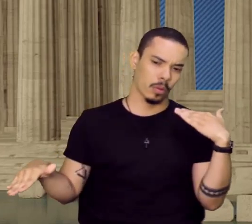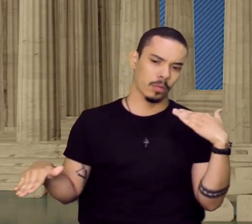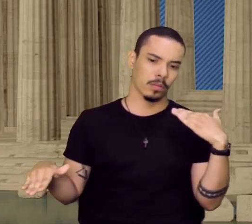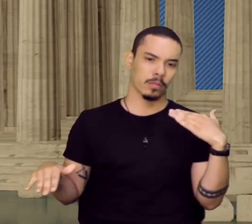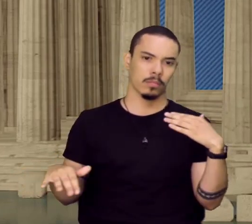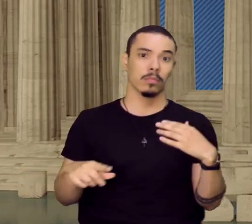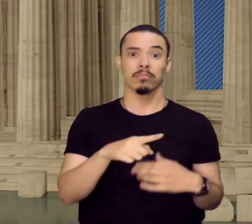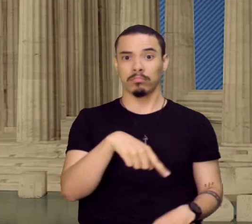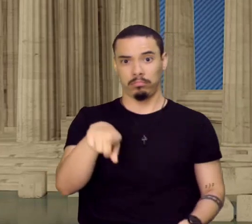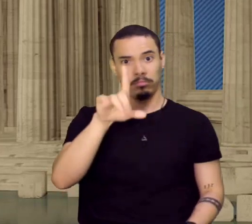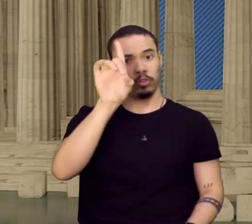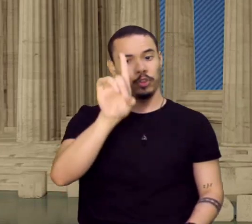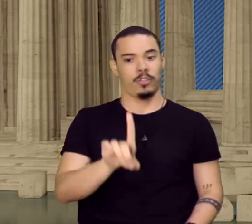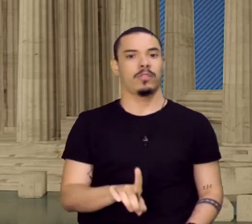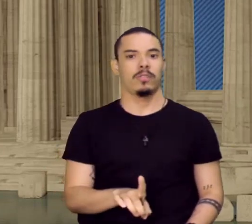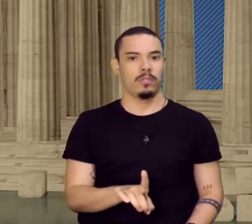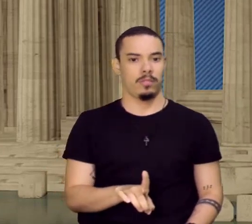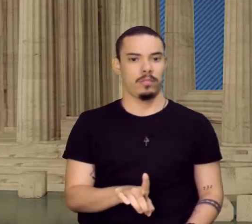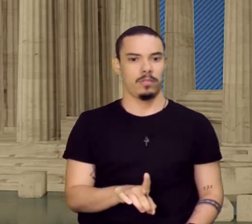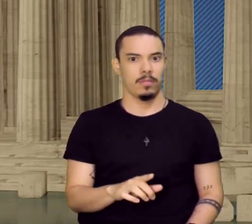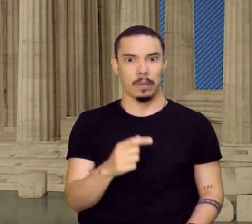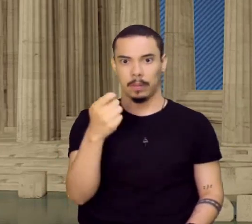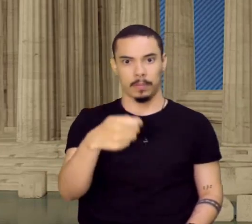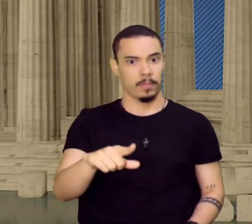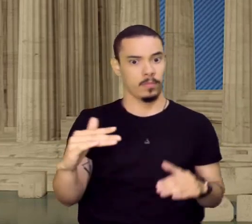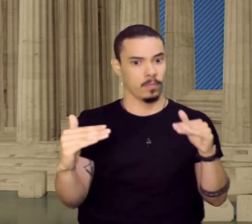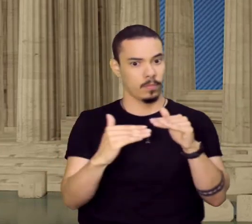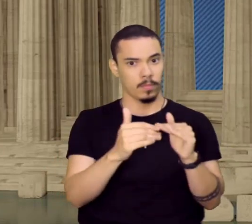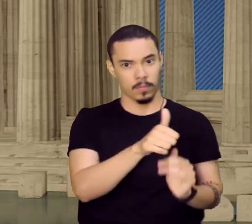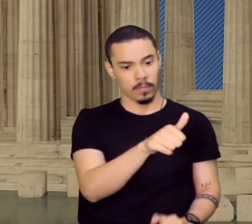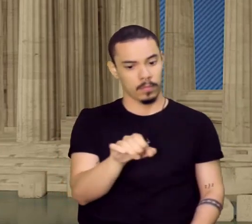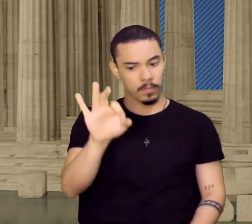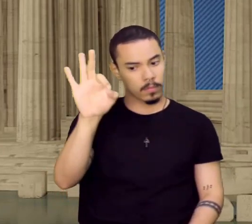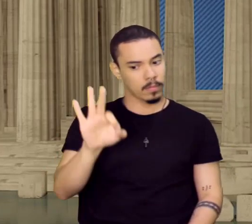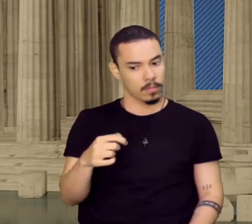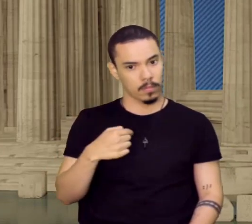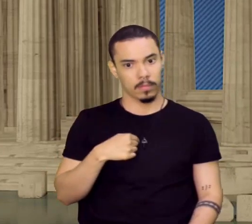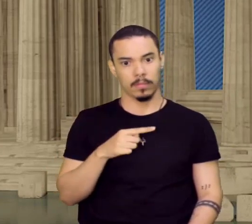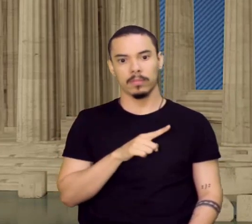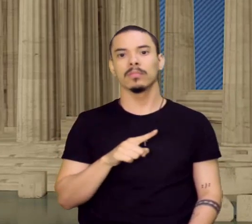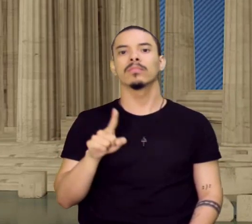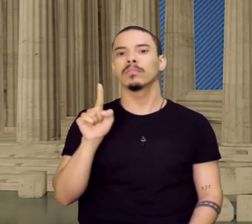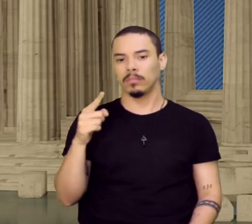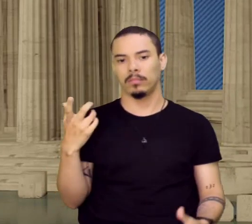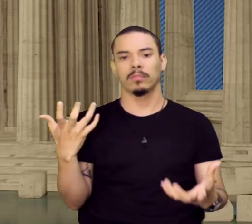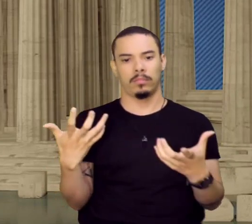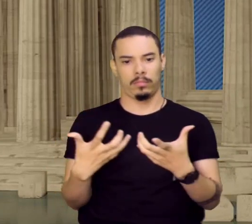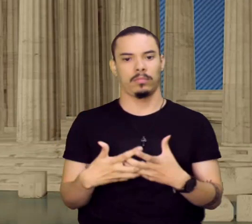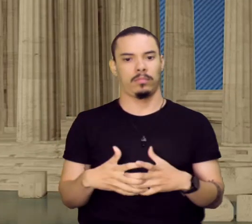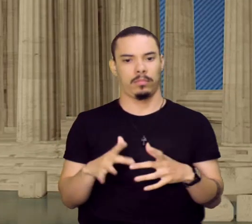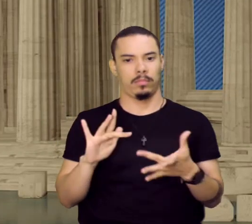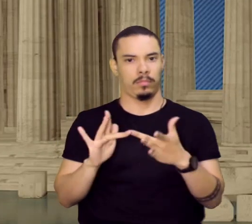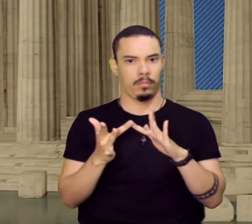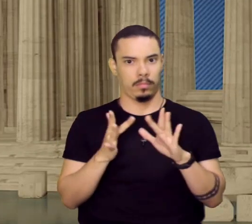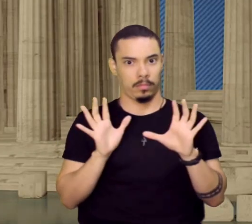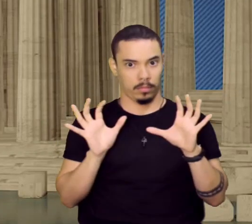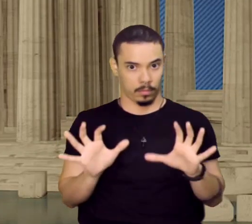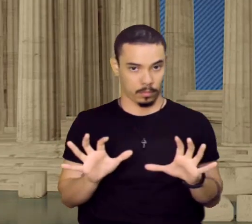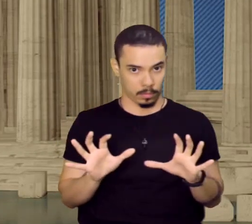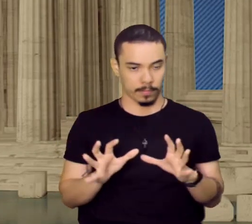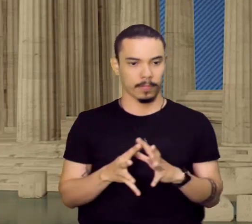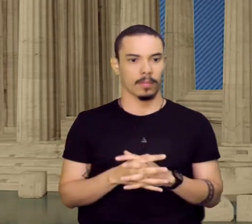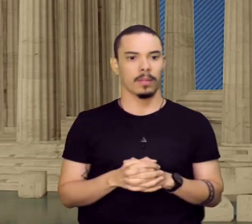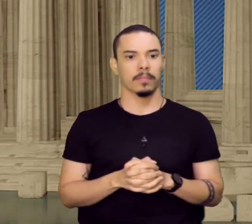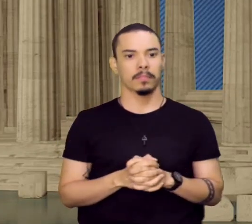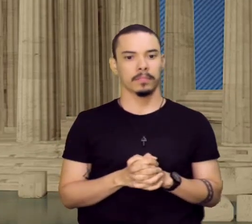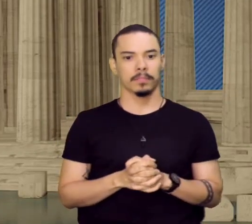não concordou totalmente com o professor Hélio. Então funciona mais ou menos isso. O Tales disse